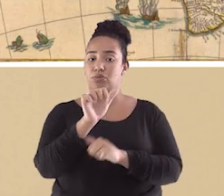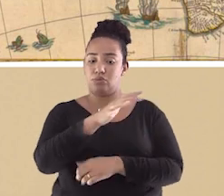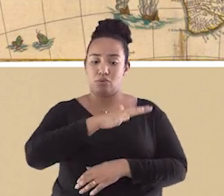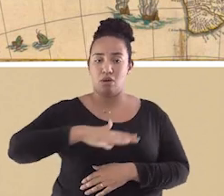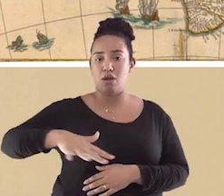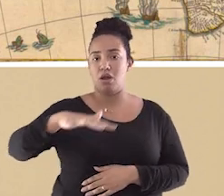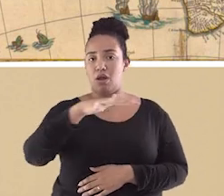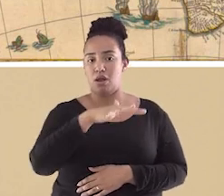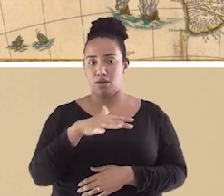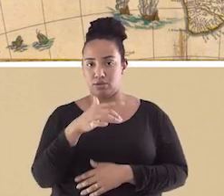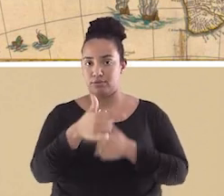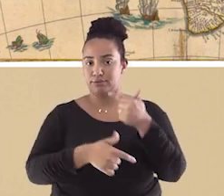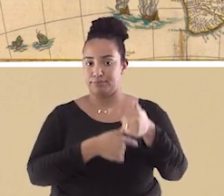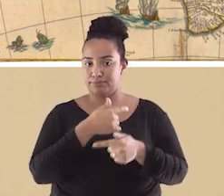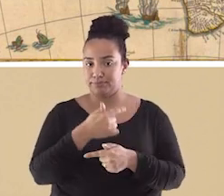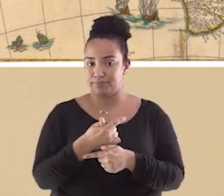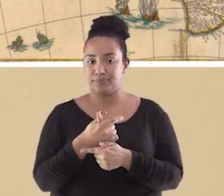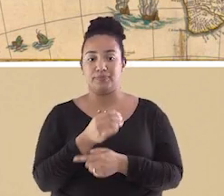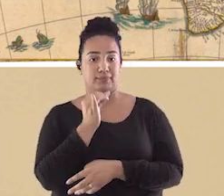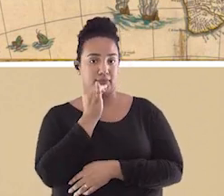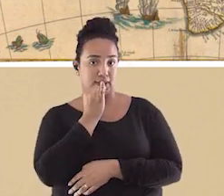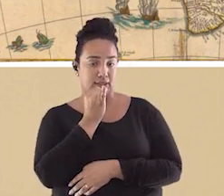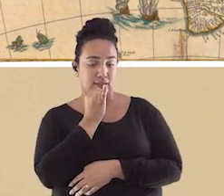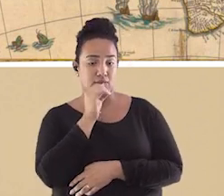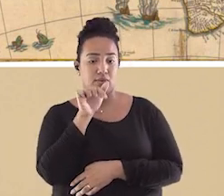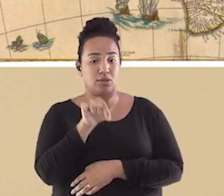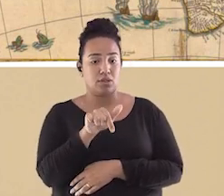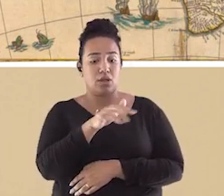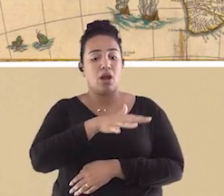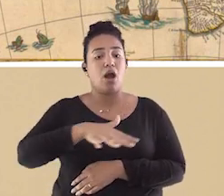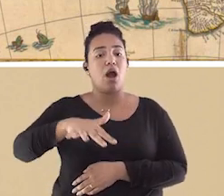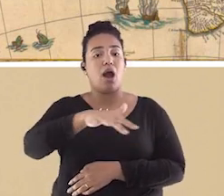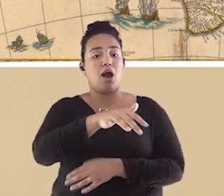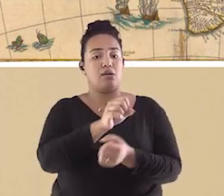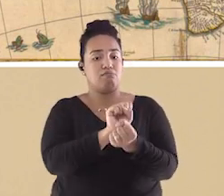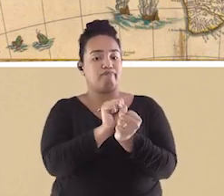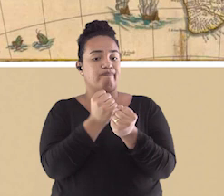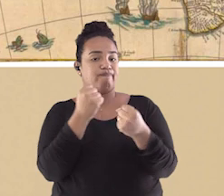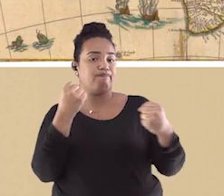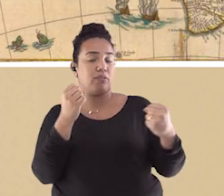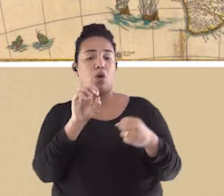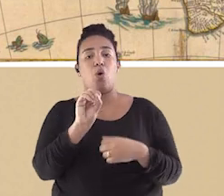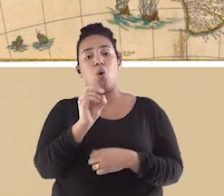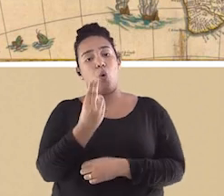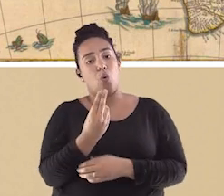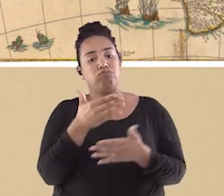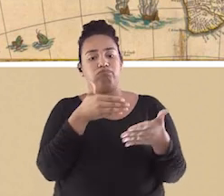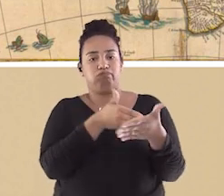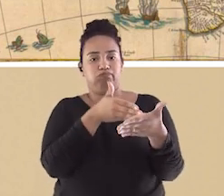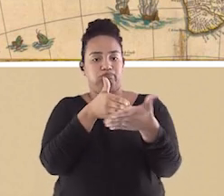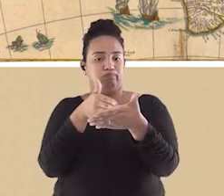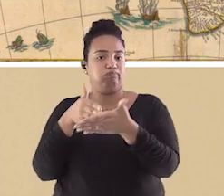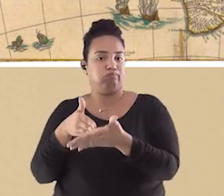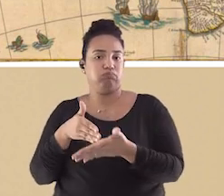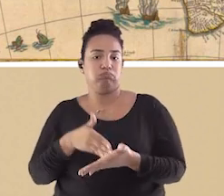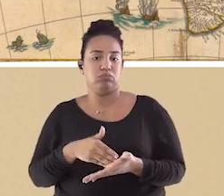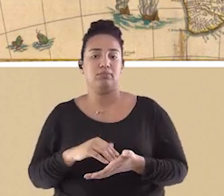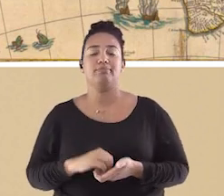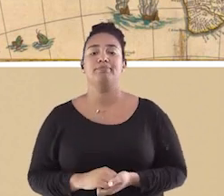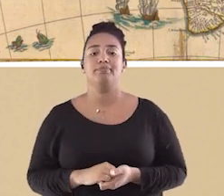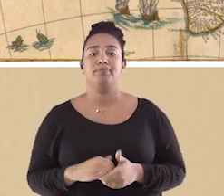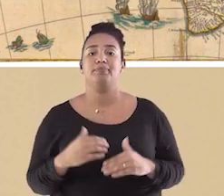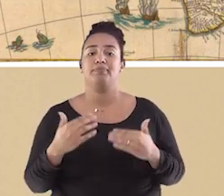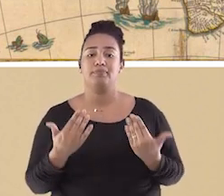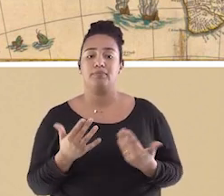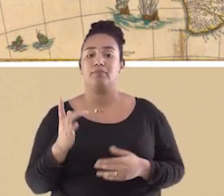geográfico. Por exemplo, as expansões ou mudanças nos limites territoriais. Geralmente, eles